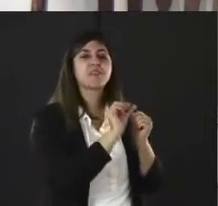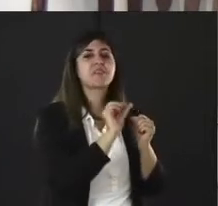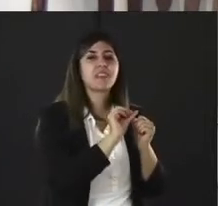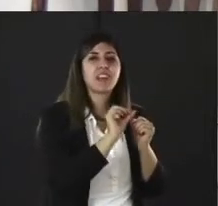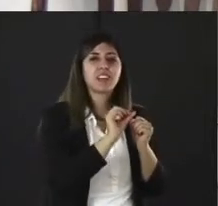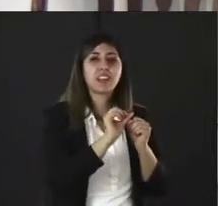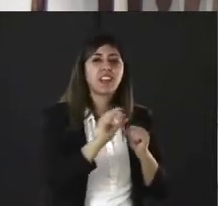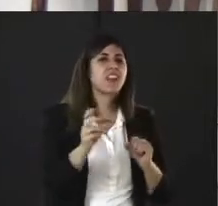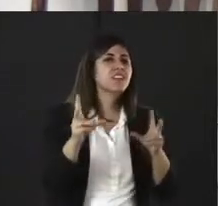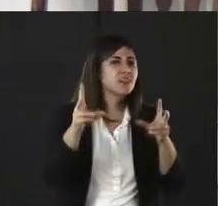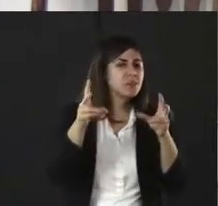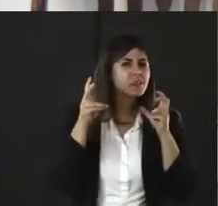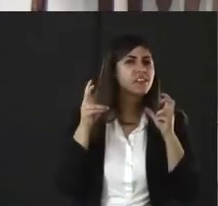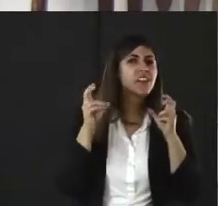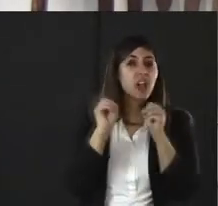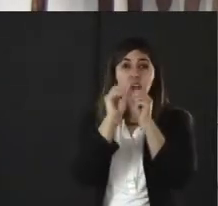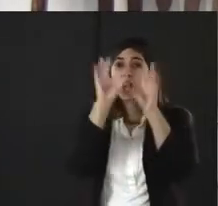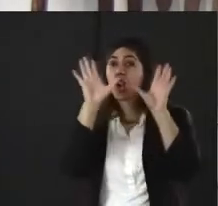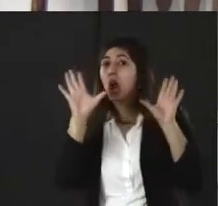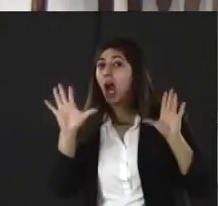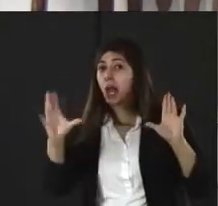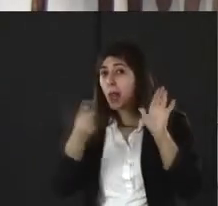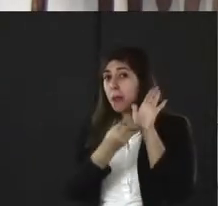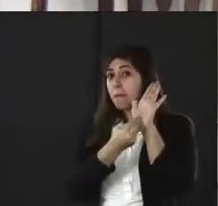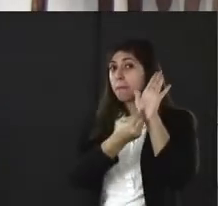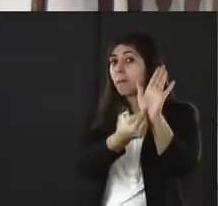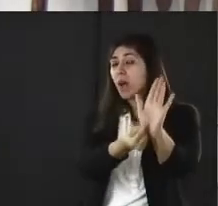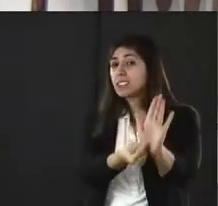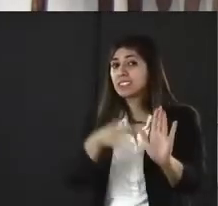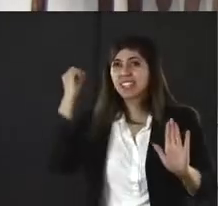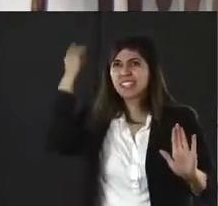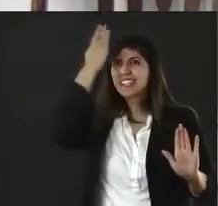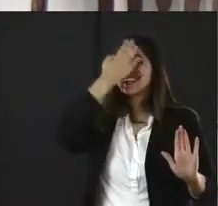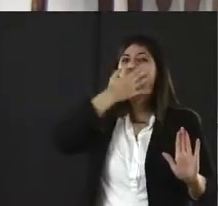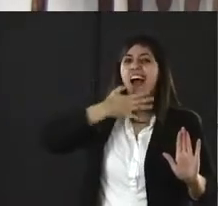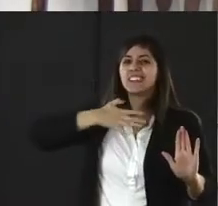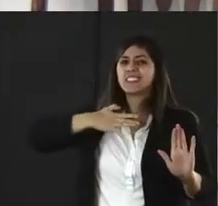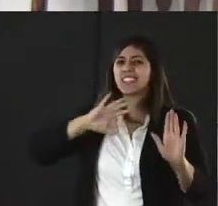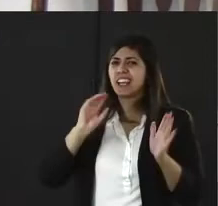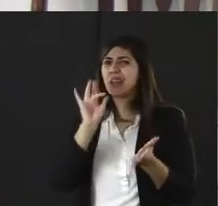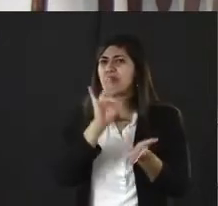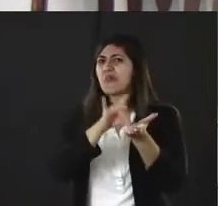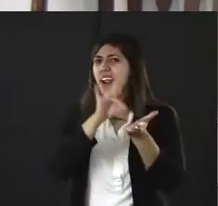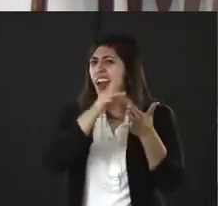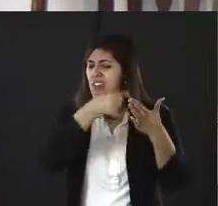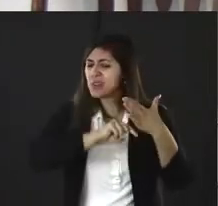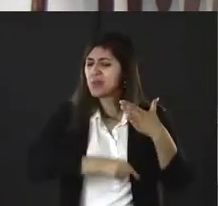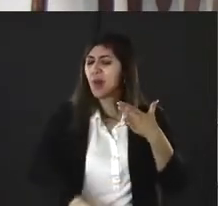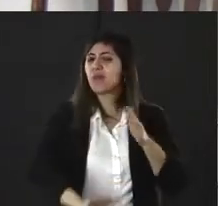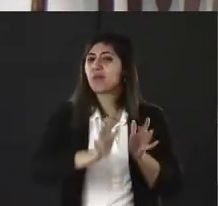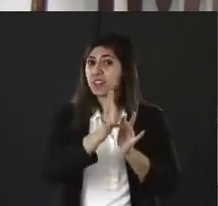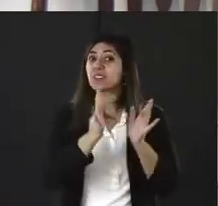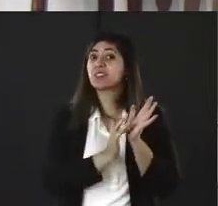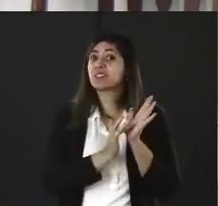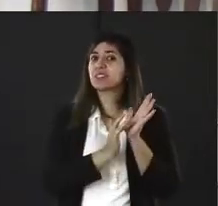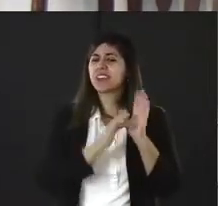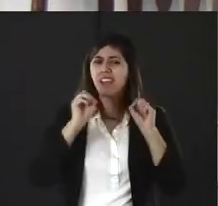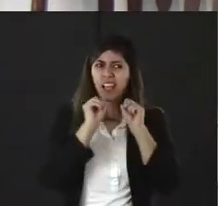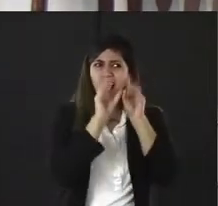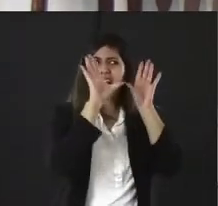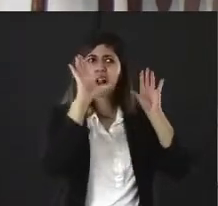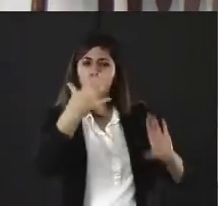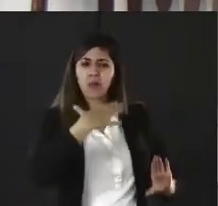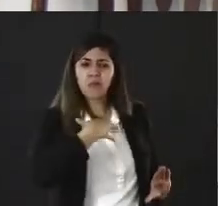para a graça quem vê que essa glória está apontando para uma verdade mais profunda quem vê que a lista a